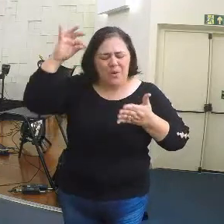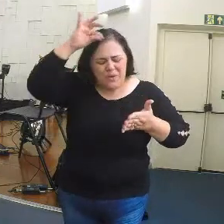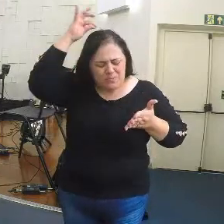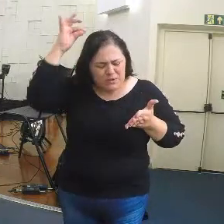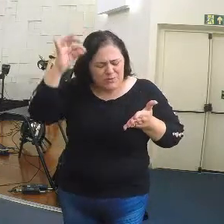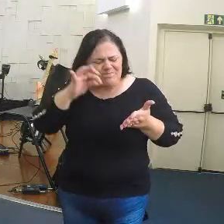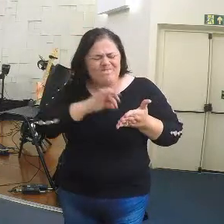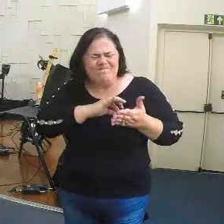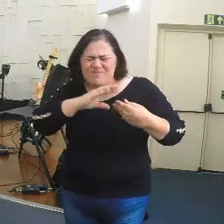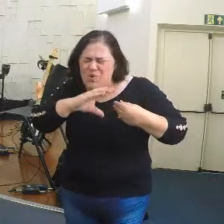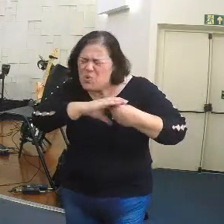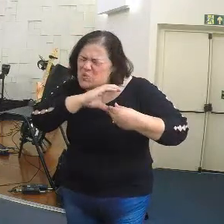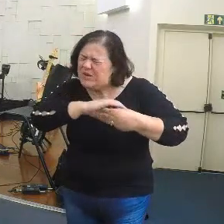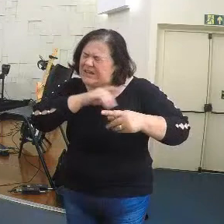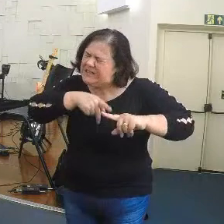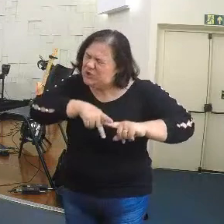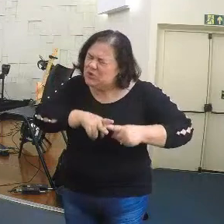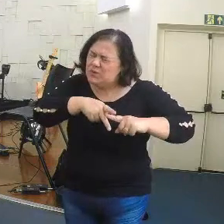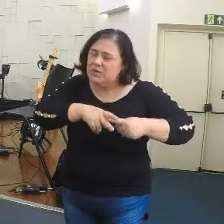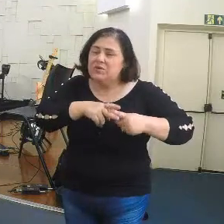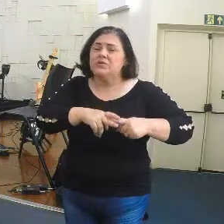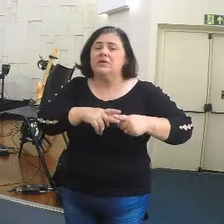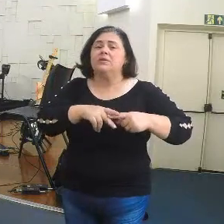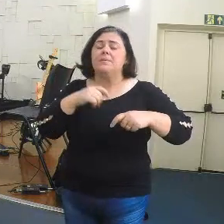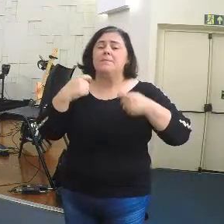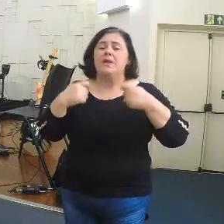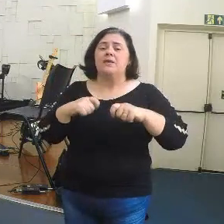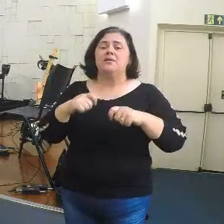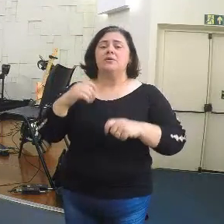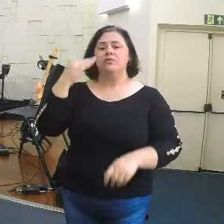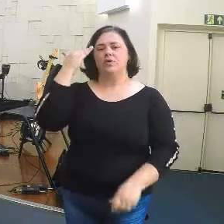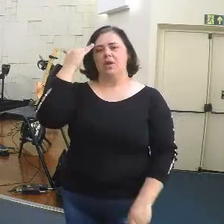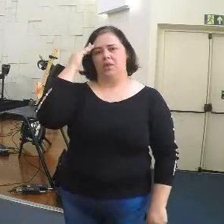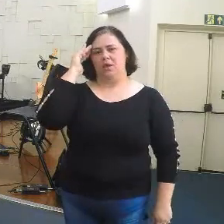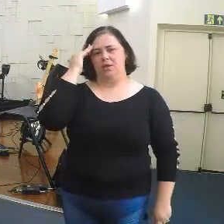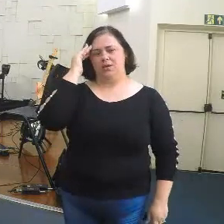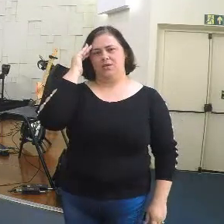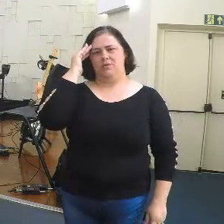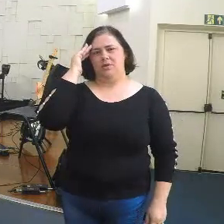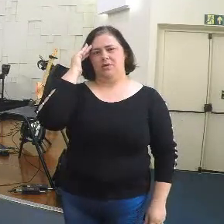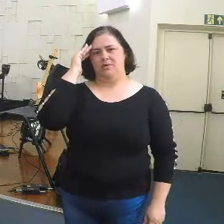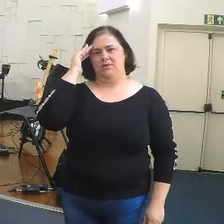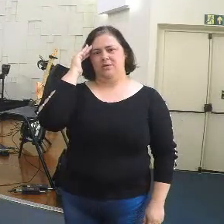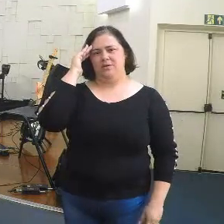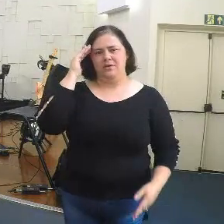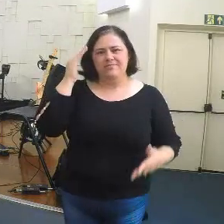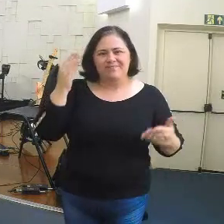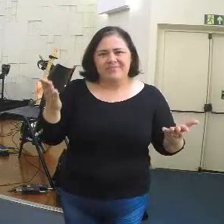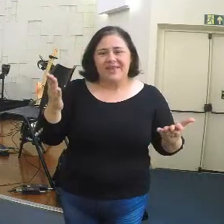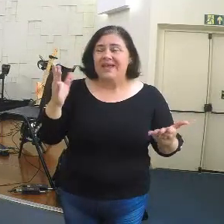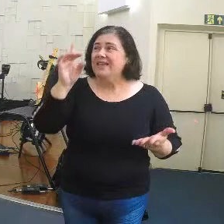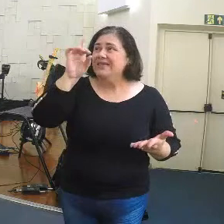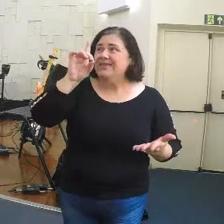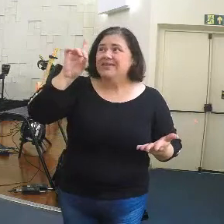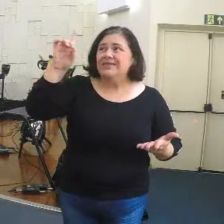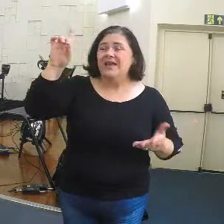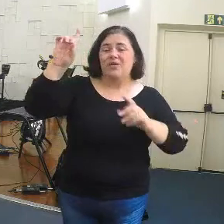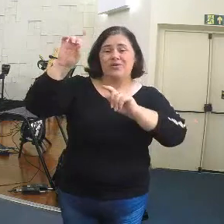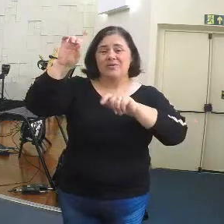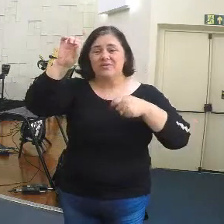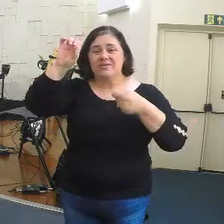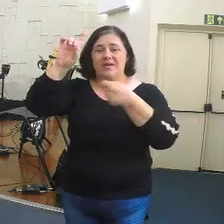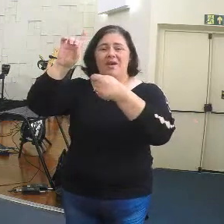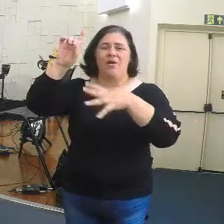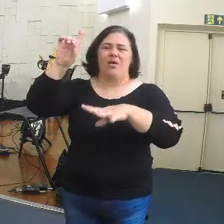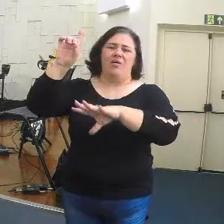crer. E nós conhecemos e cremos no amor que Deus tem por nós. Deus é amor, de novo, ele afirma. E aquele que permanece no amor,